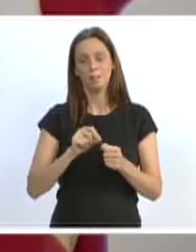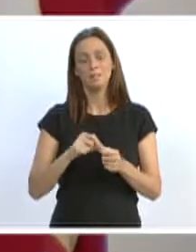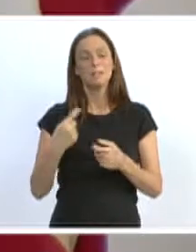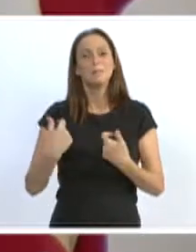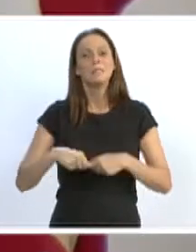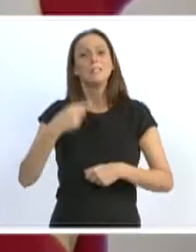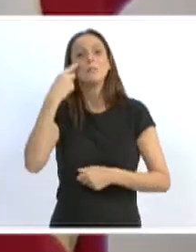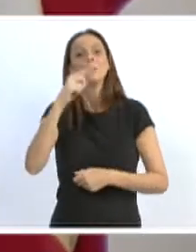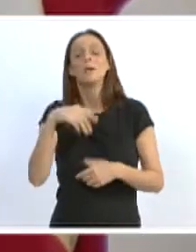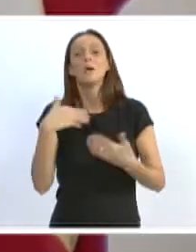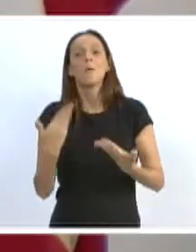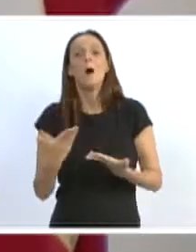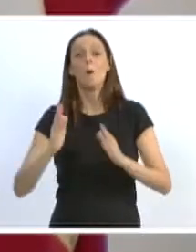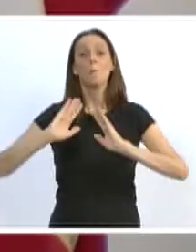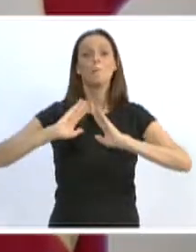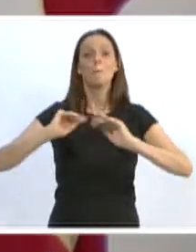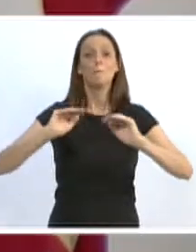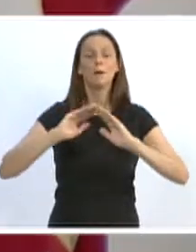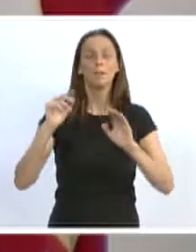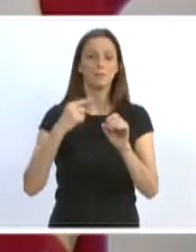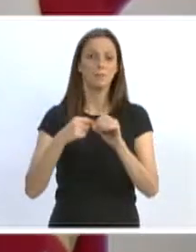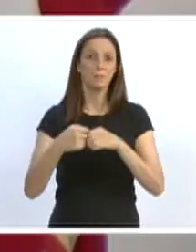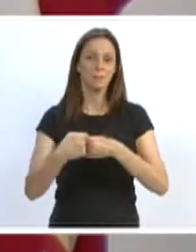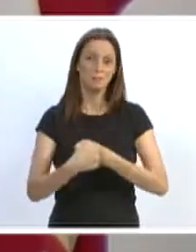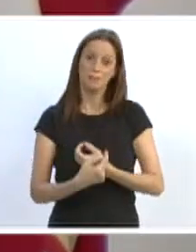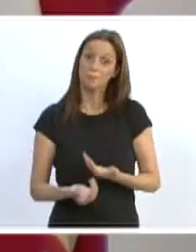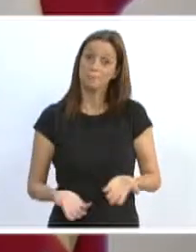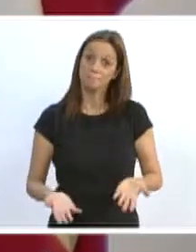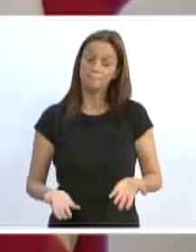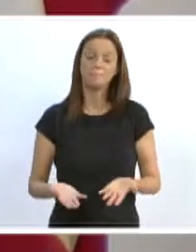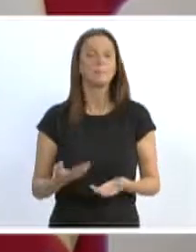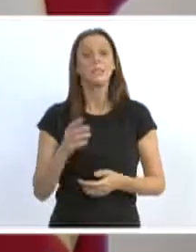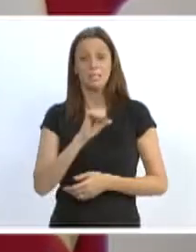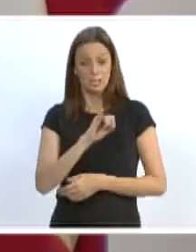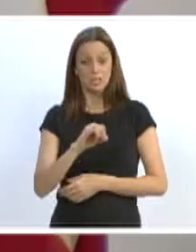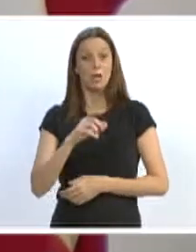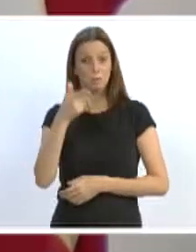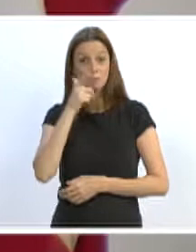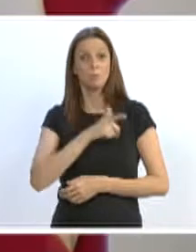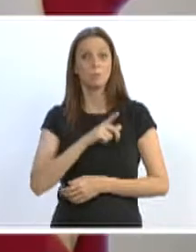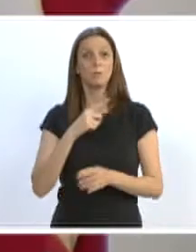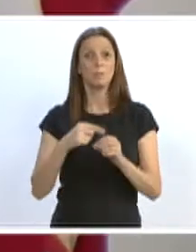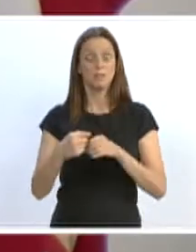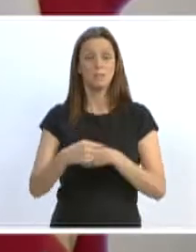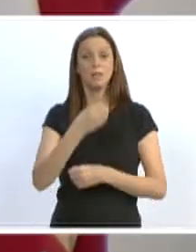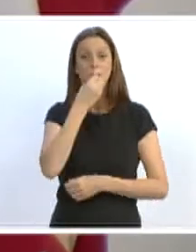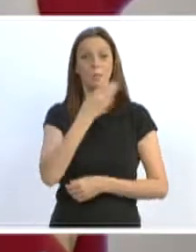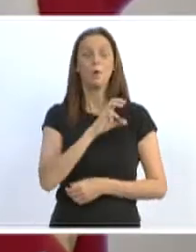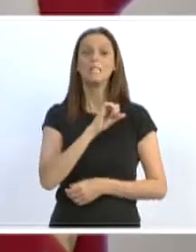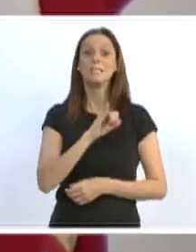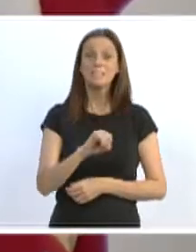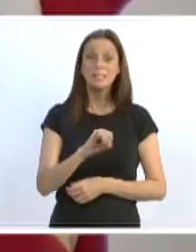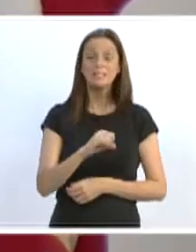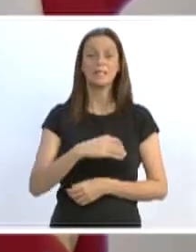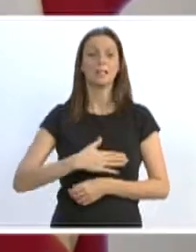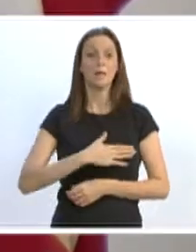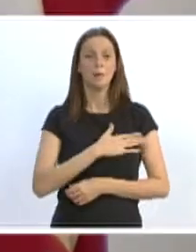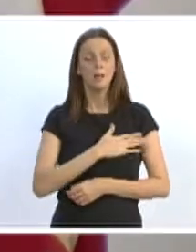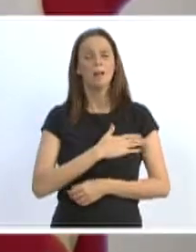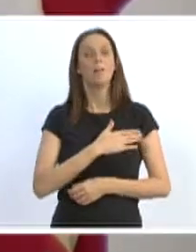cidade e nós só vamos ter uma cidade melhor se o governo for para a rua ouvir as